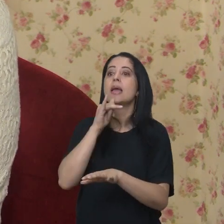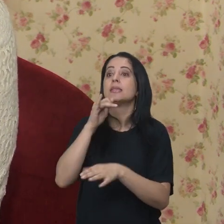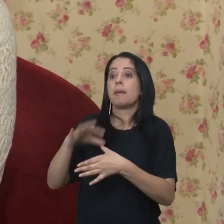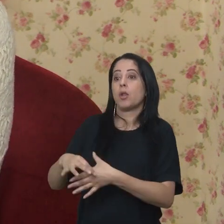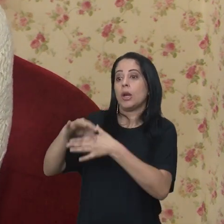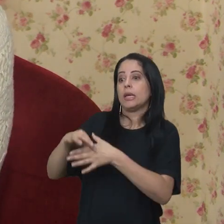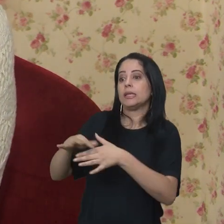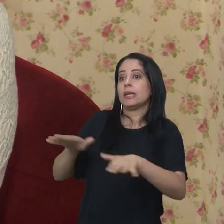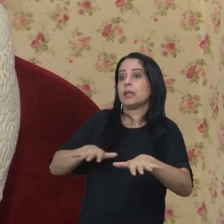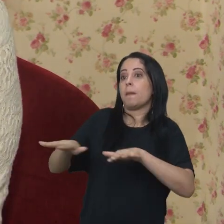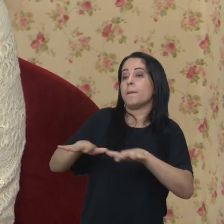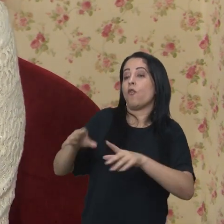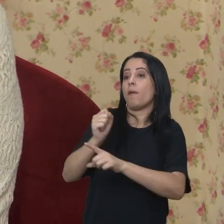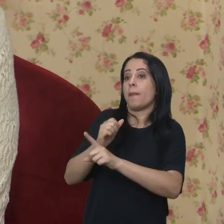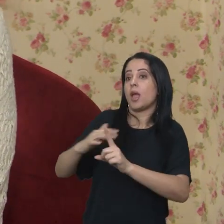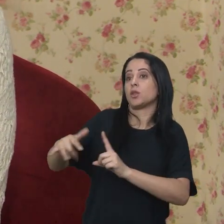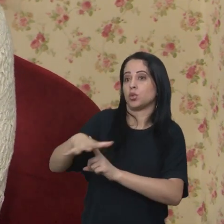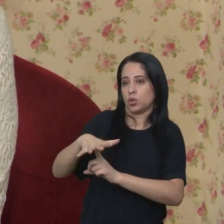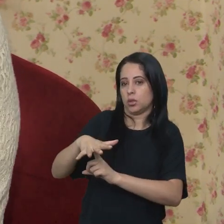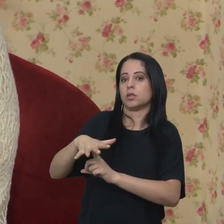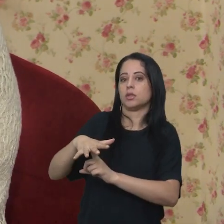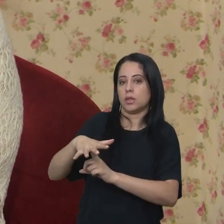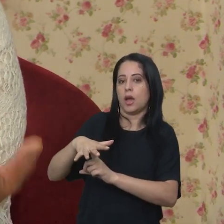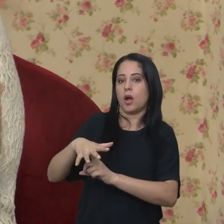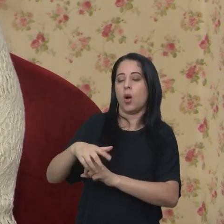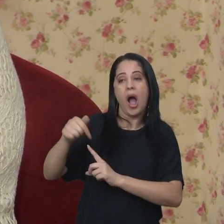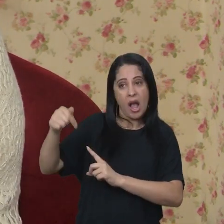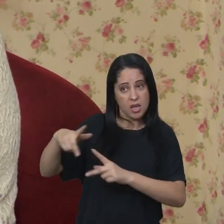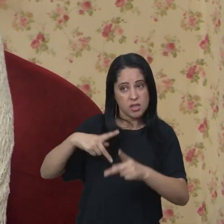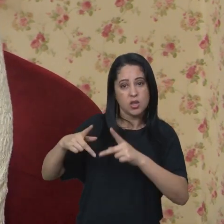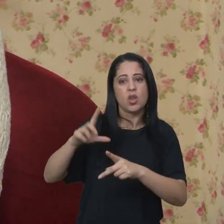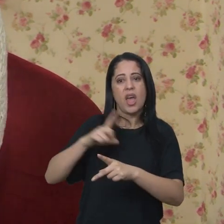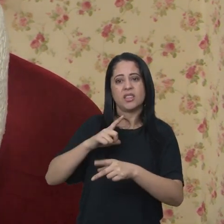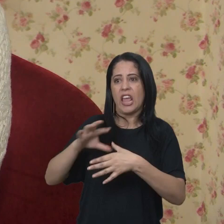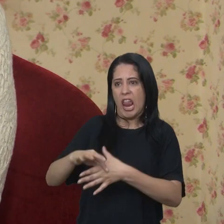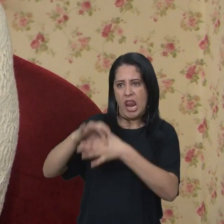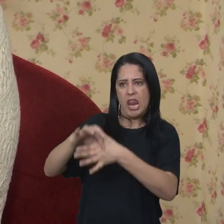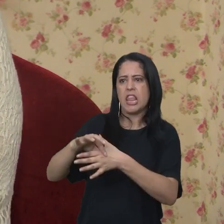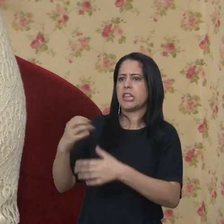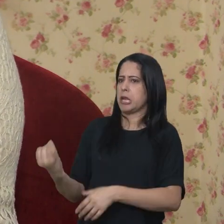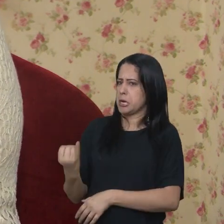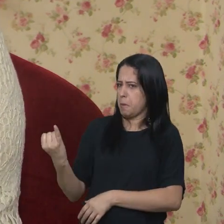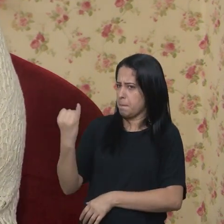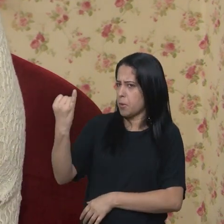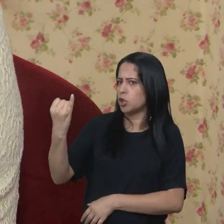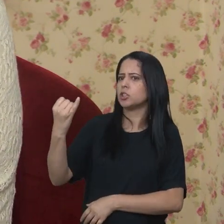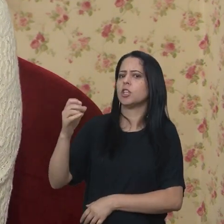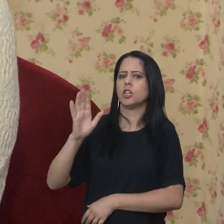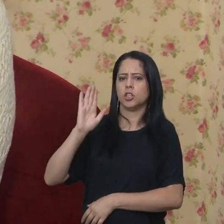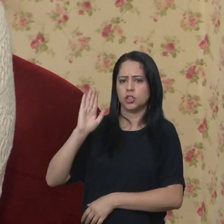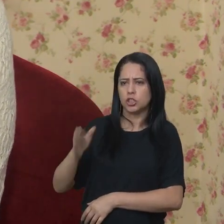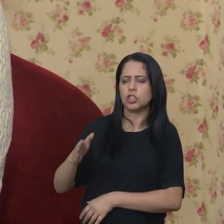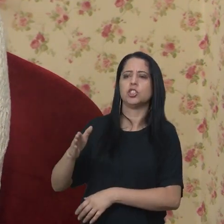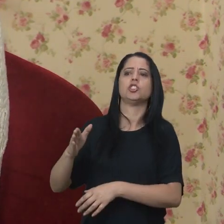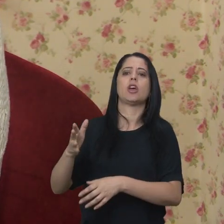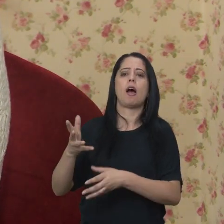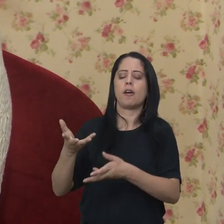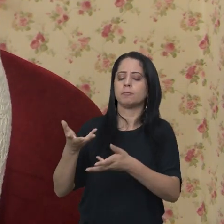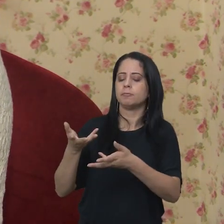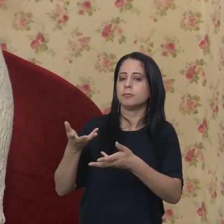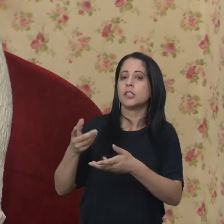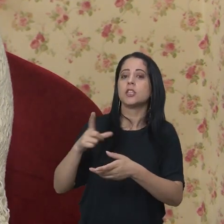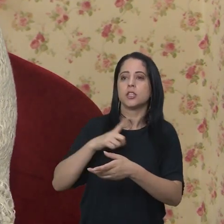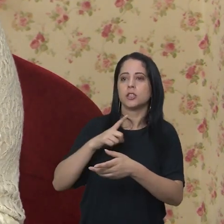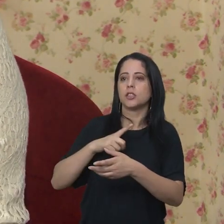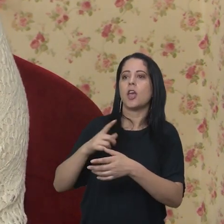as lideranças do movimento social que já acompanham, né? São José dos Campos tem aí lideranças muito importantes